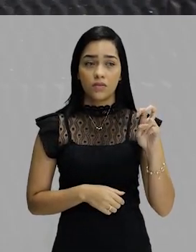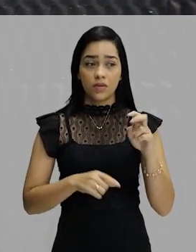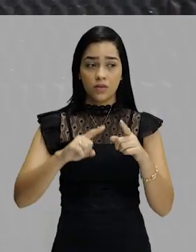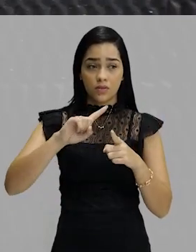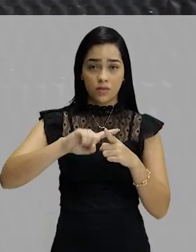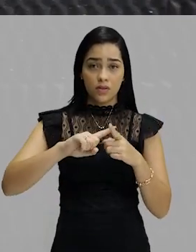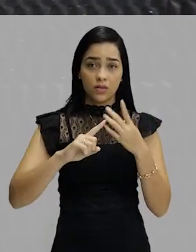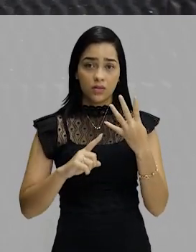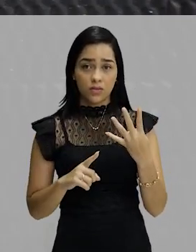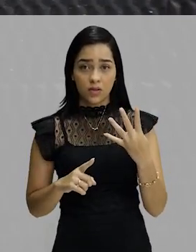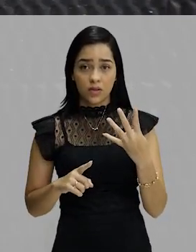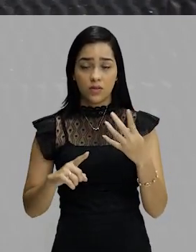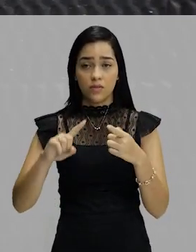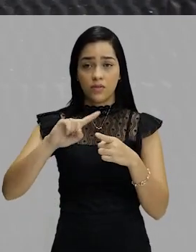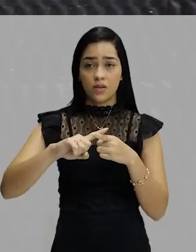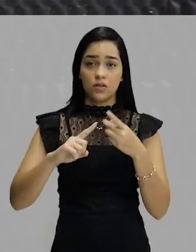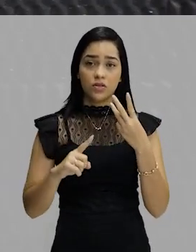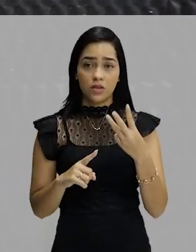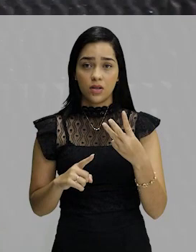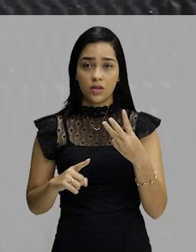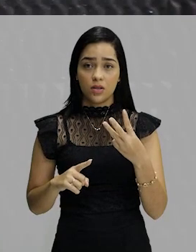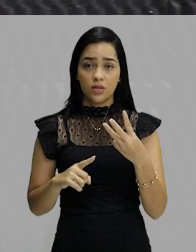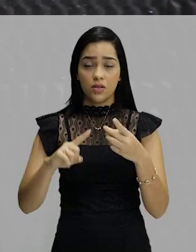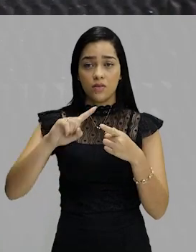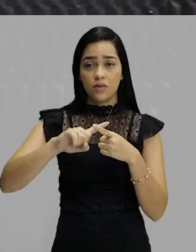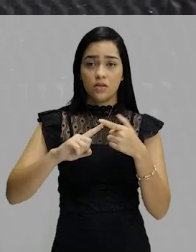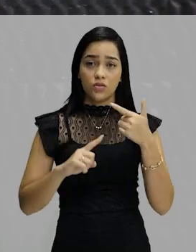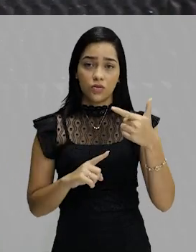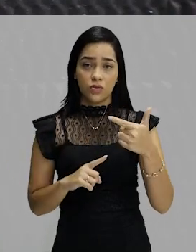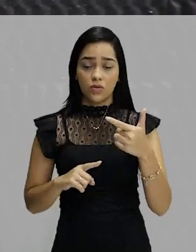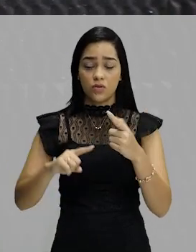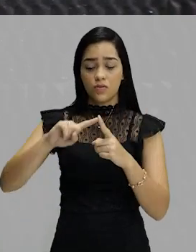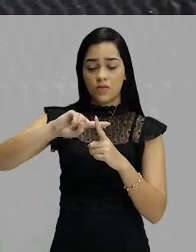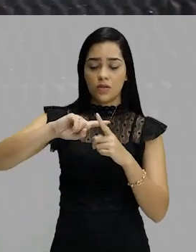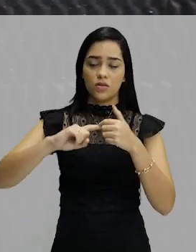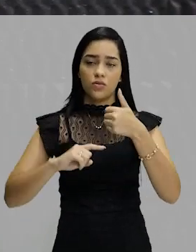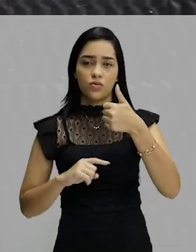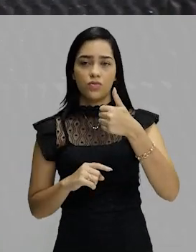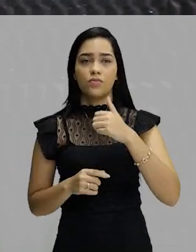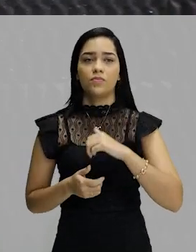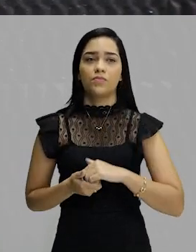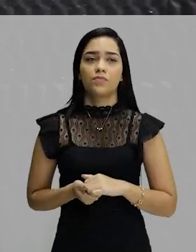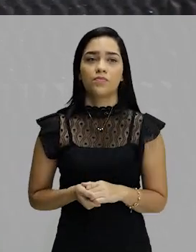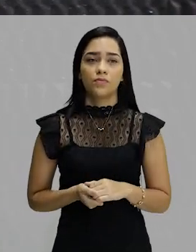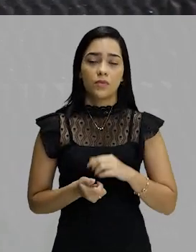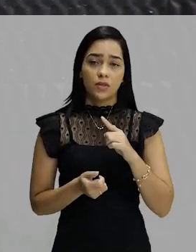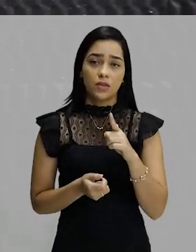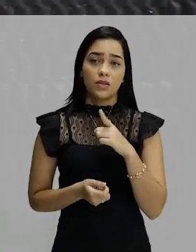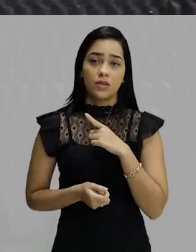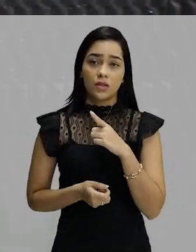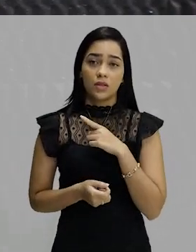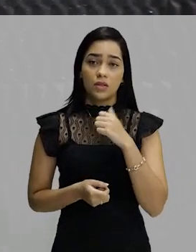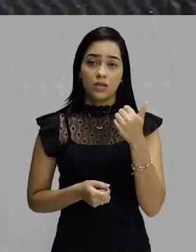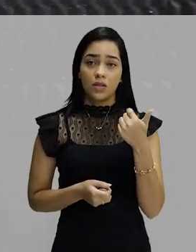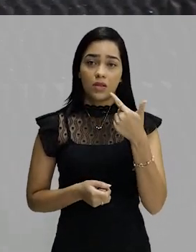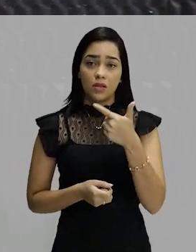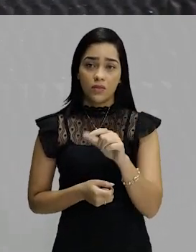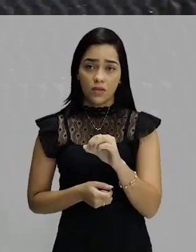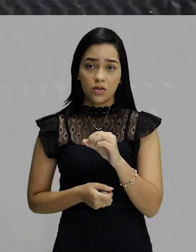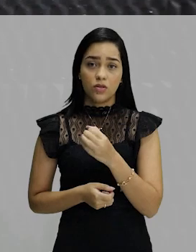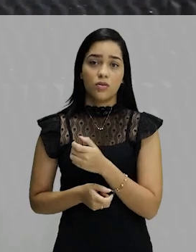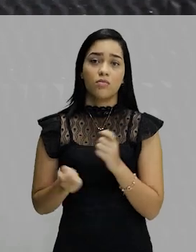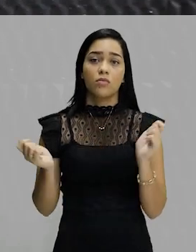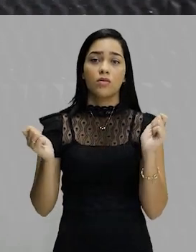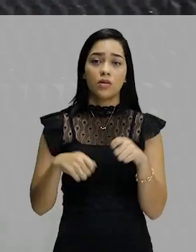vezes 4, vezes 3, vezes 2, vezes 1. Então, você vai ter 120